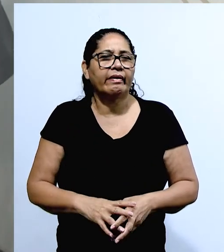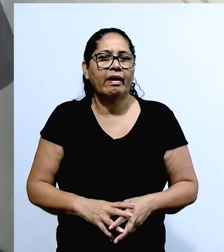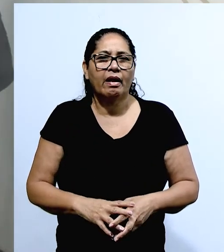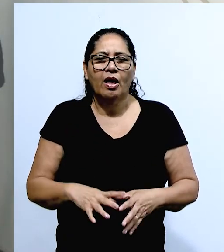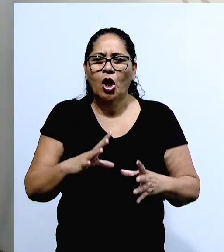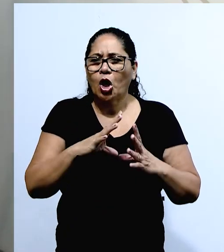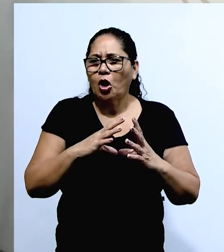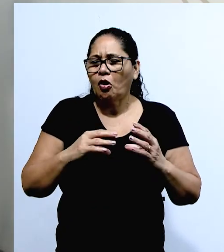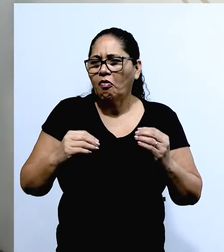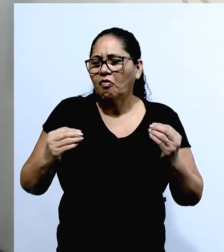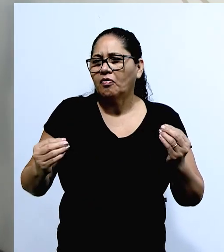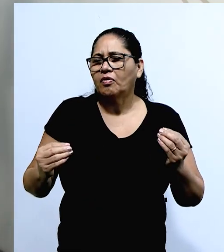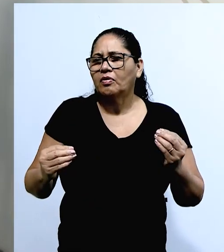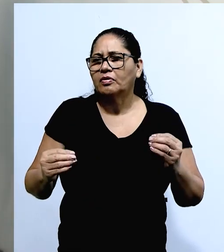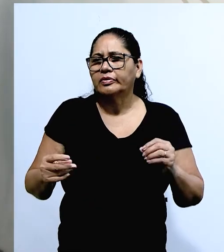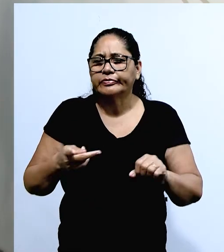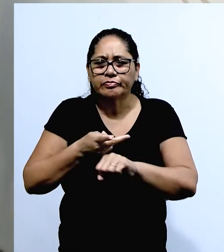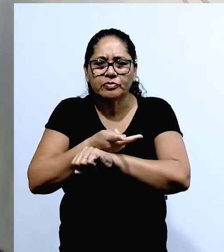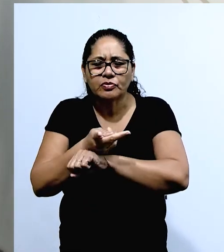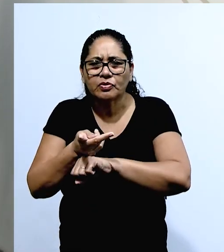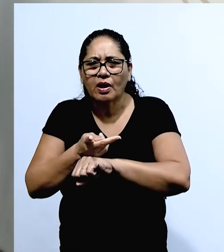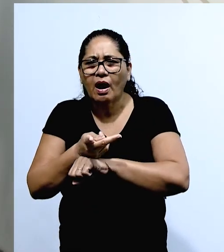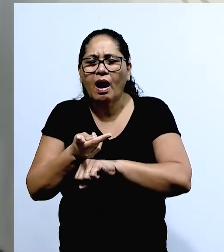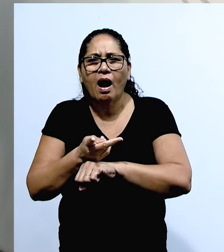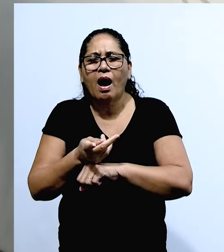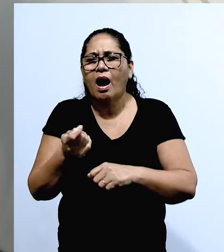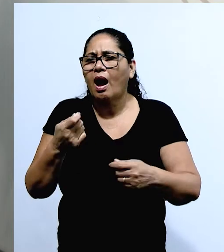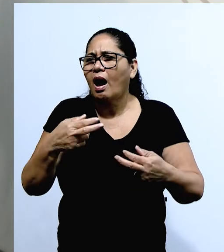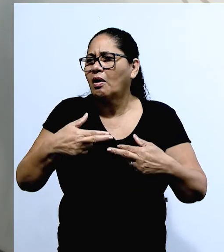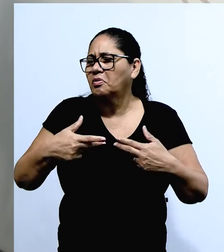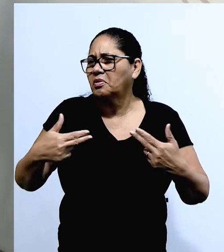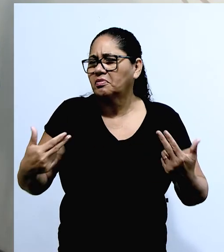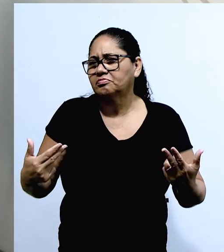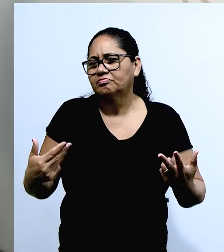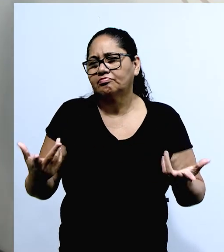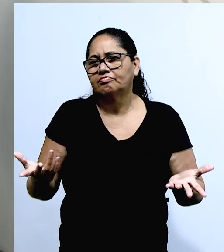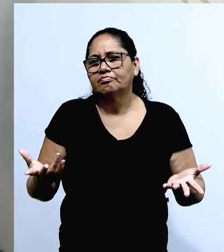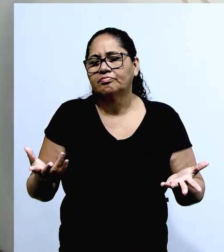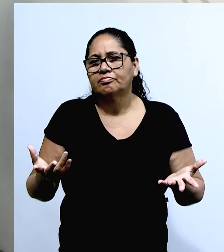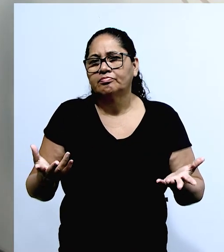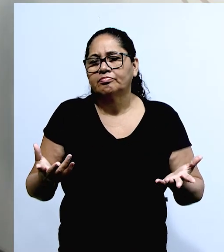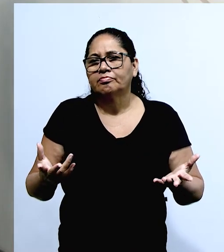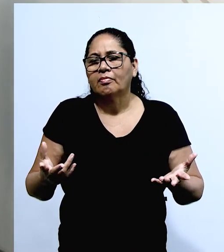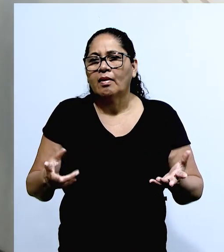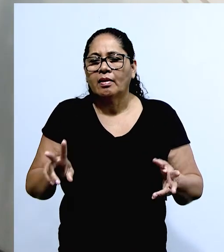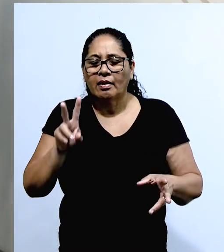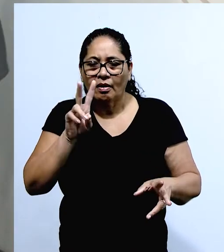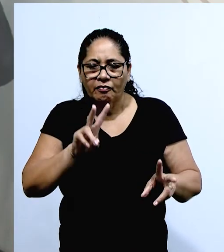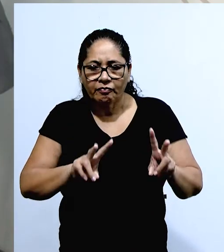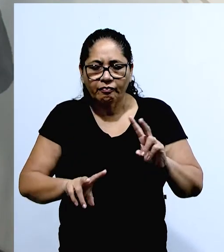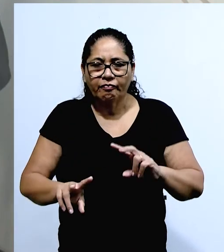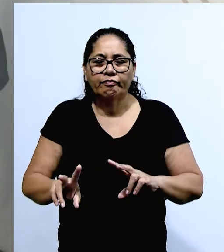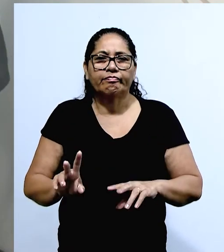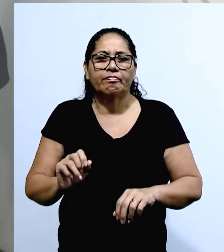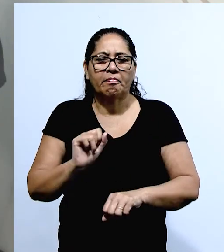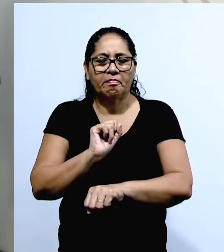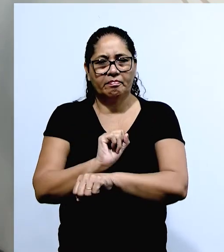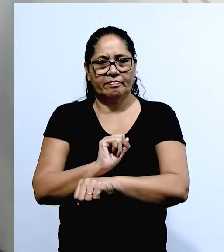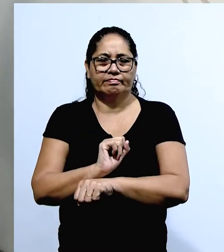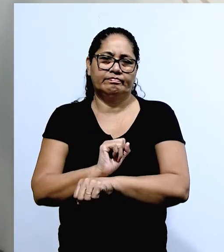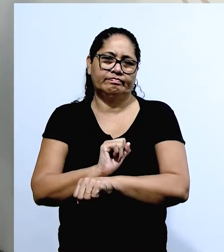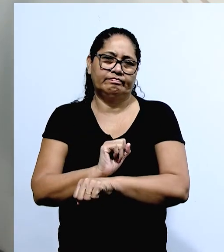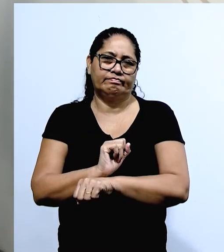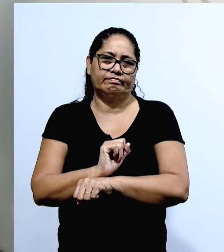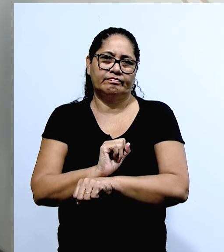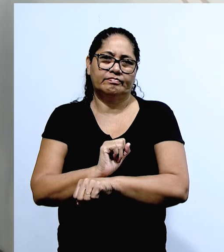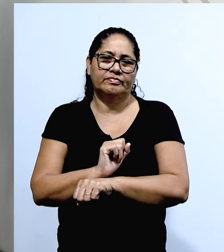vai fugir, vai buscar um outro patamar. A ideia da visão é justamente isso, né? Levar você de um patamar também para o outro. E por